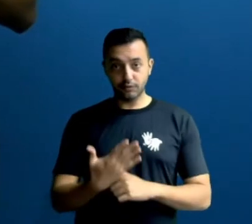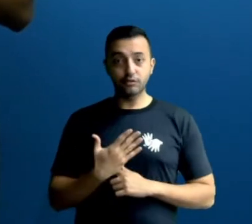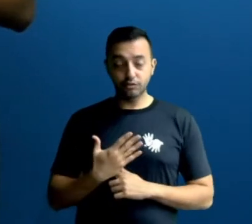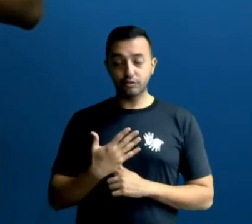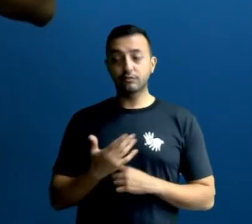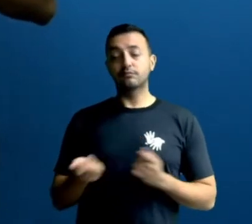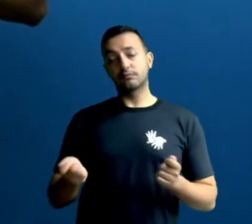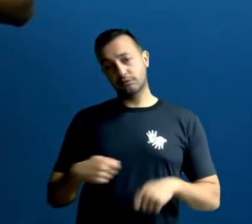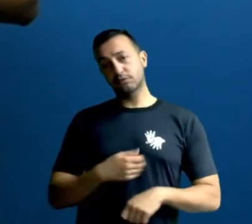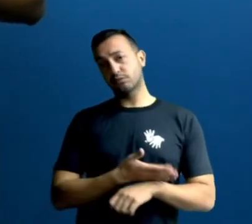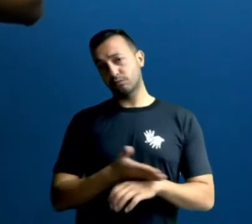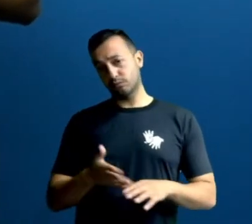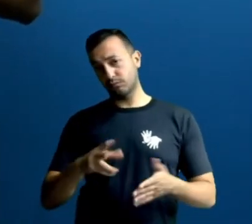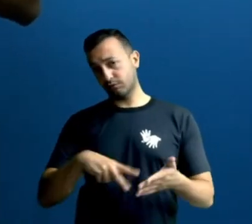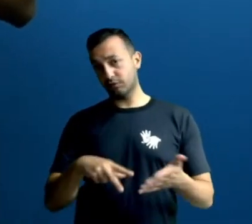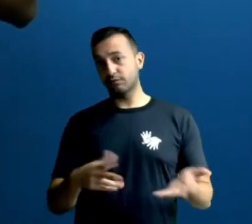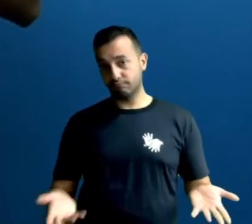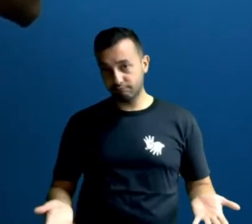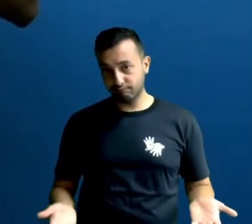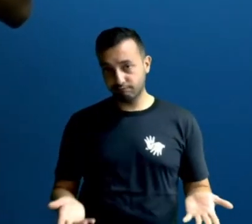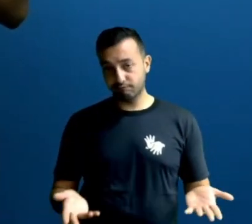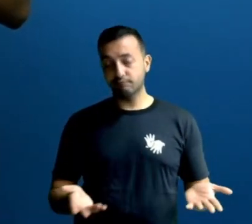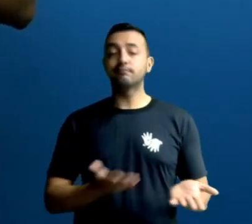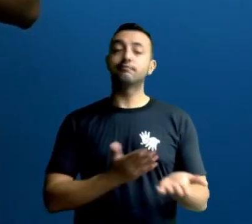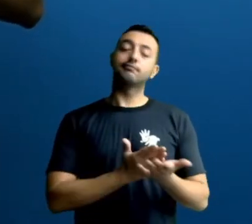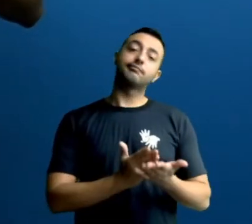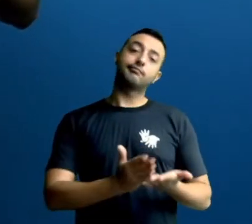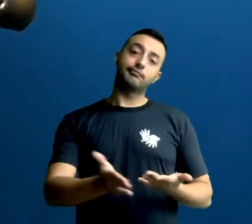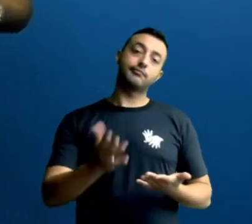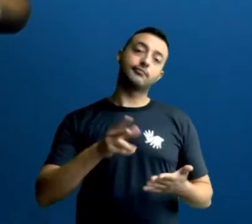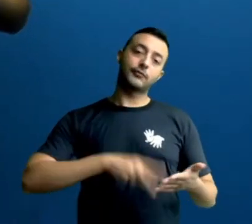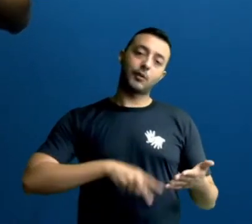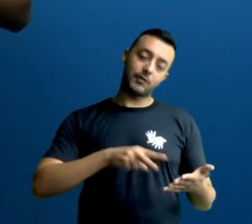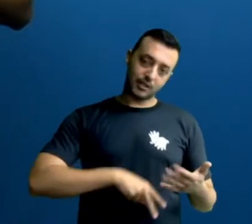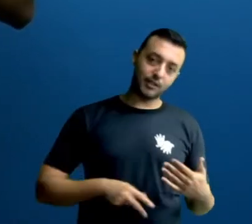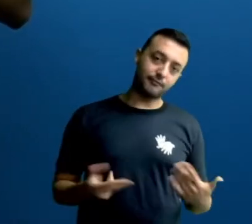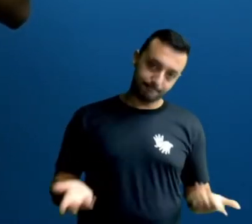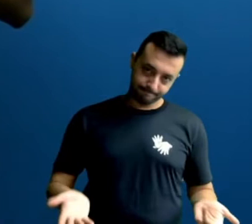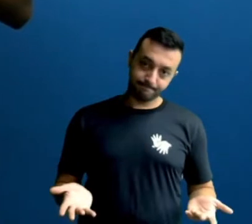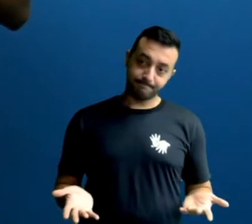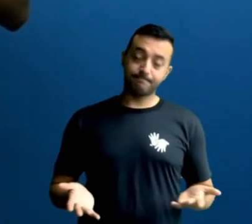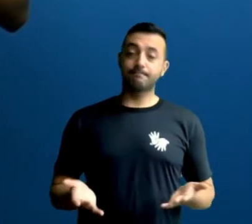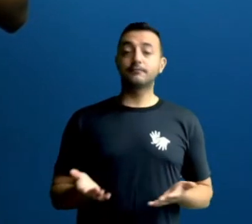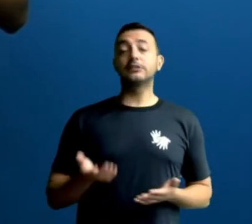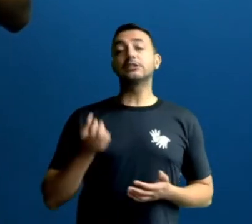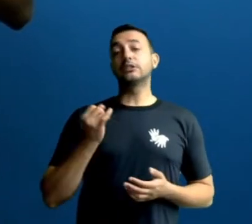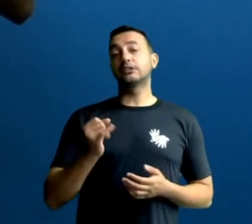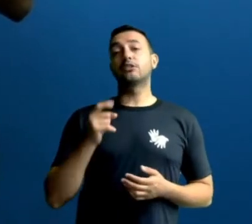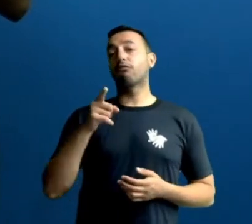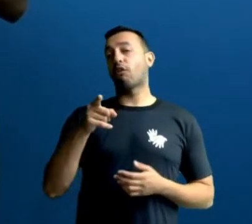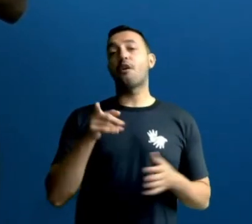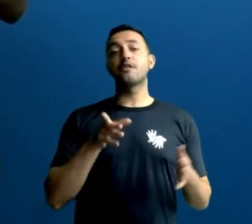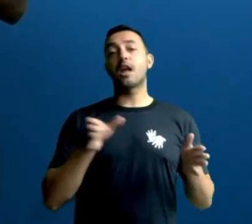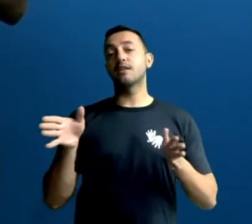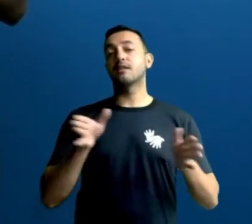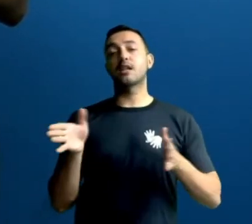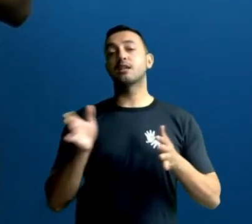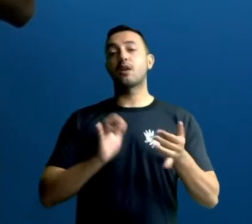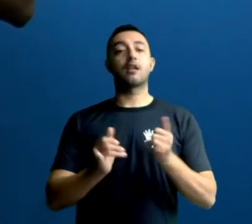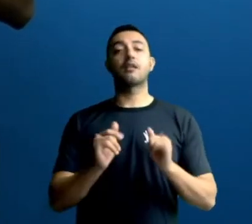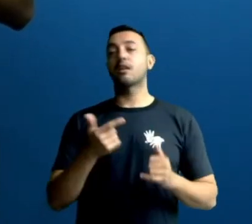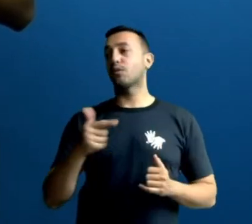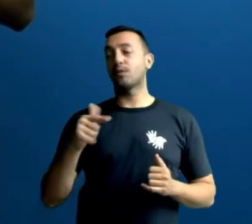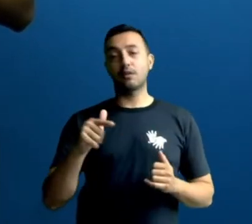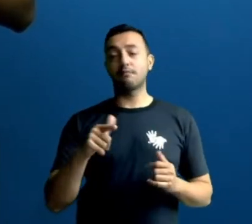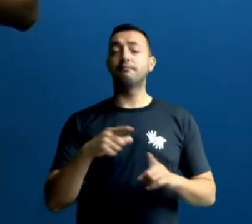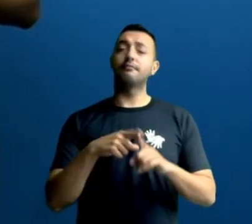não criar um hábito de ler? Por que não começar a ler? Mesmo que você não tenha acesso à internet, por exemplo,